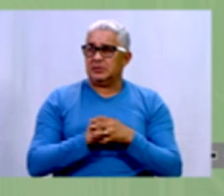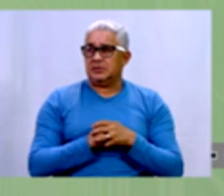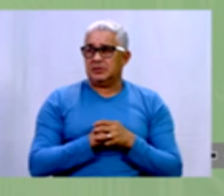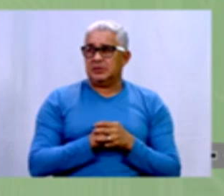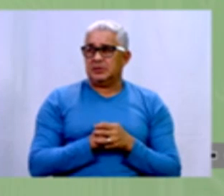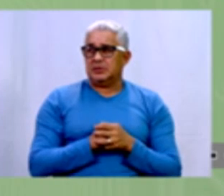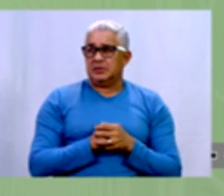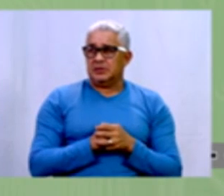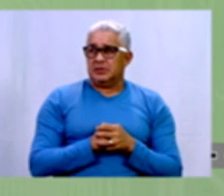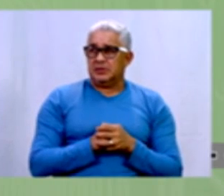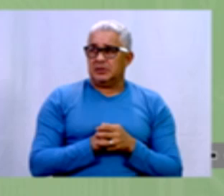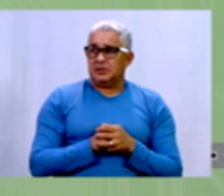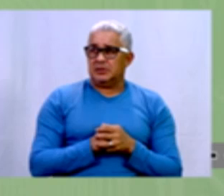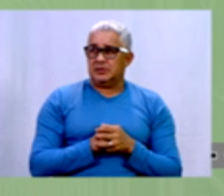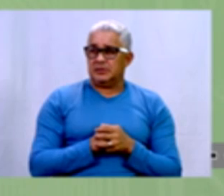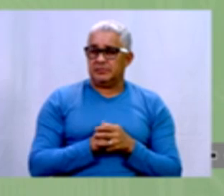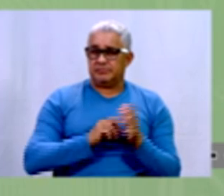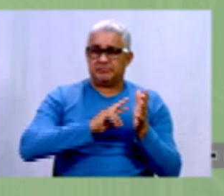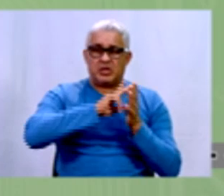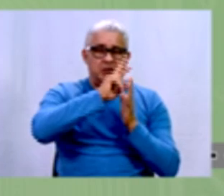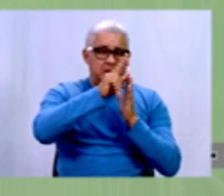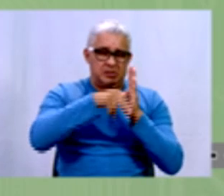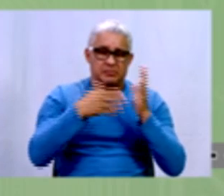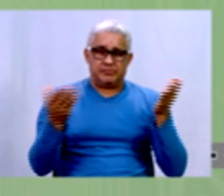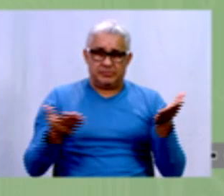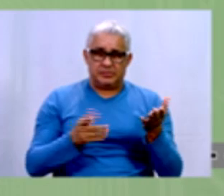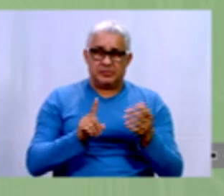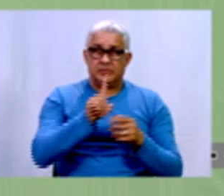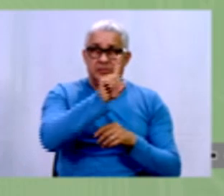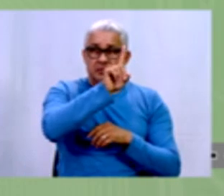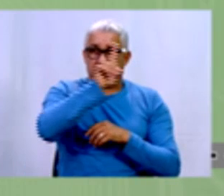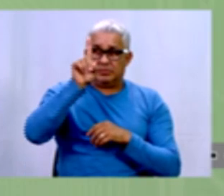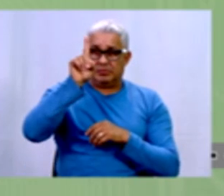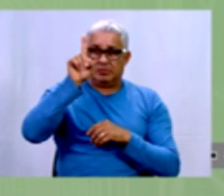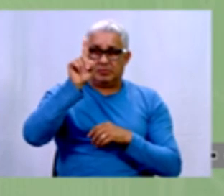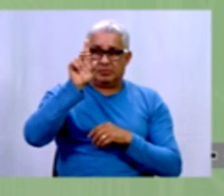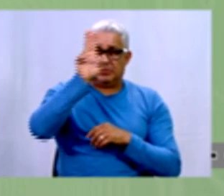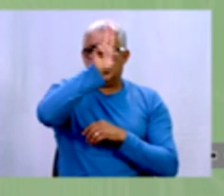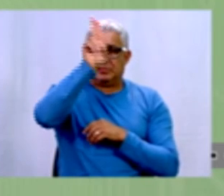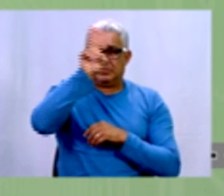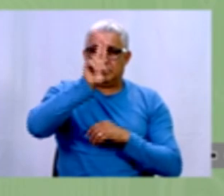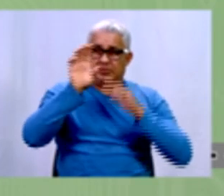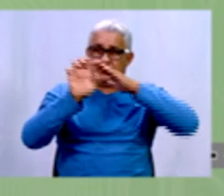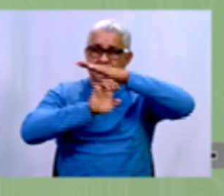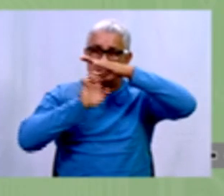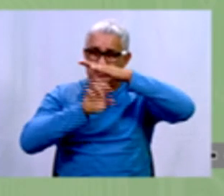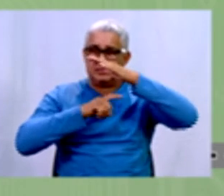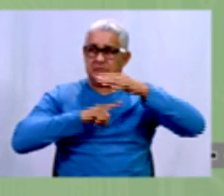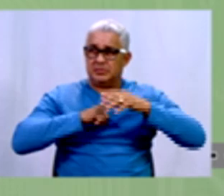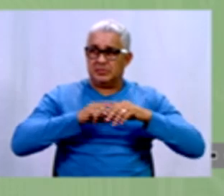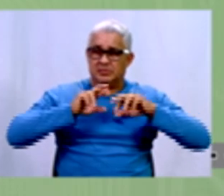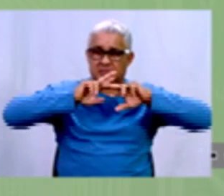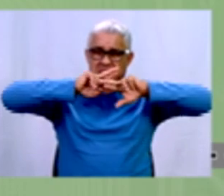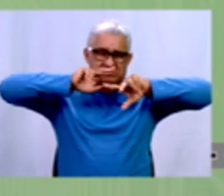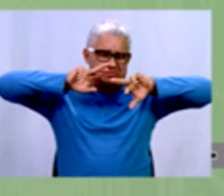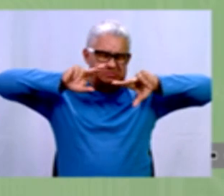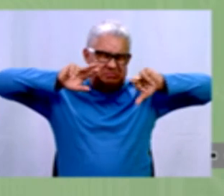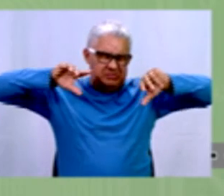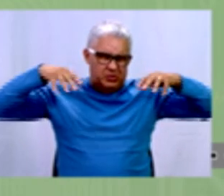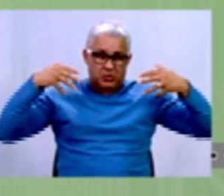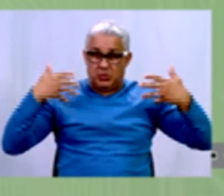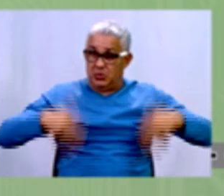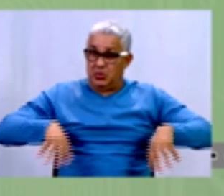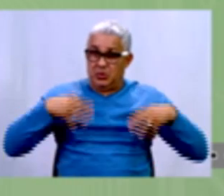outras, né? O leque hoje de empresas utilizando o Scrum é muito grande,